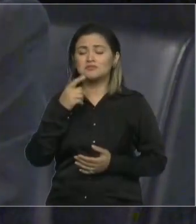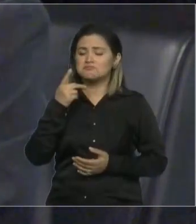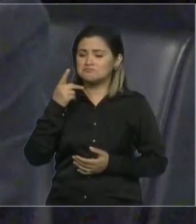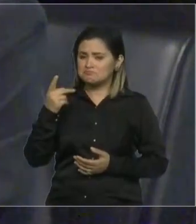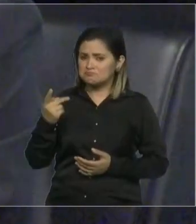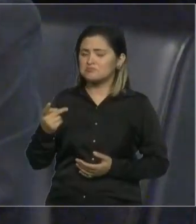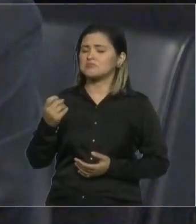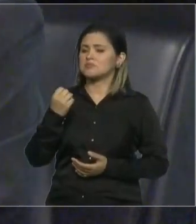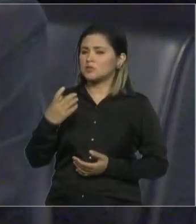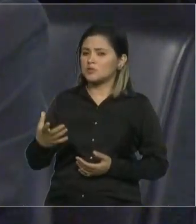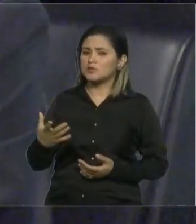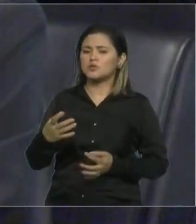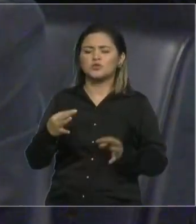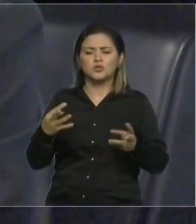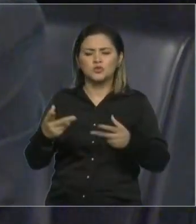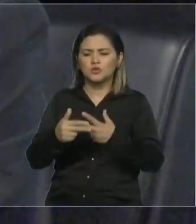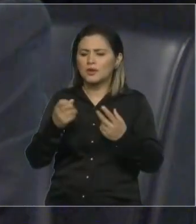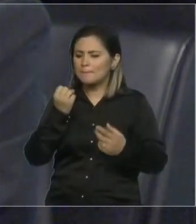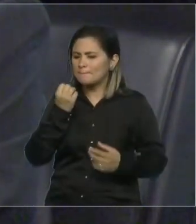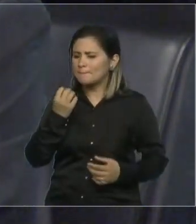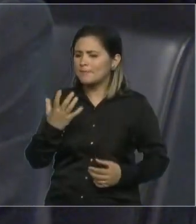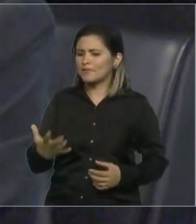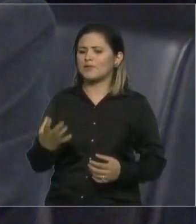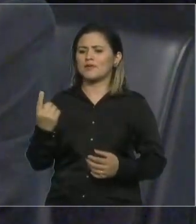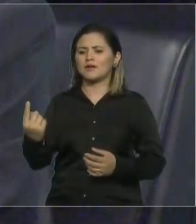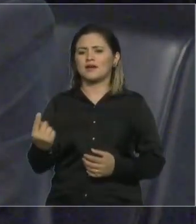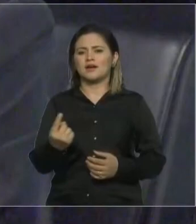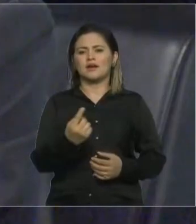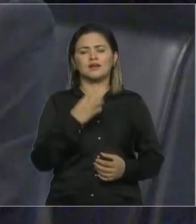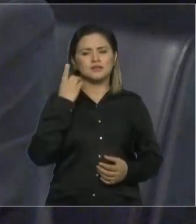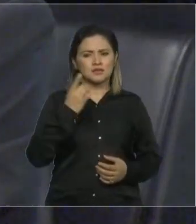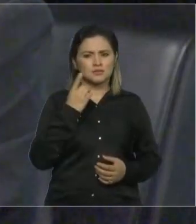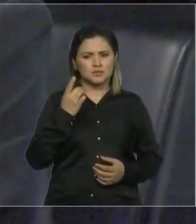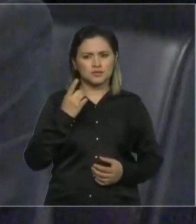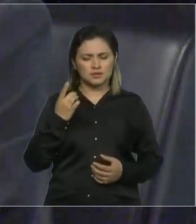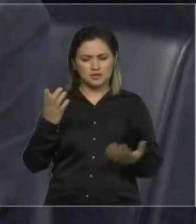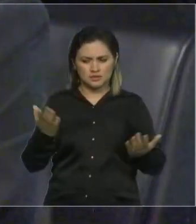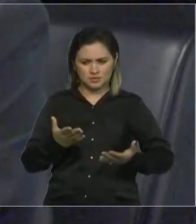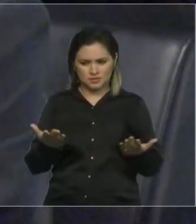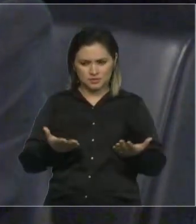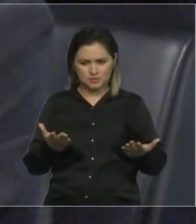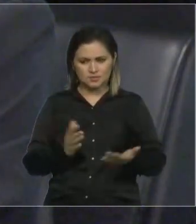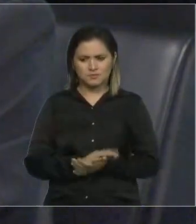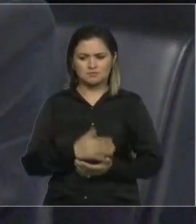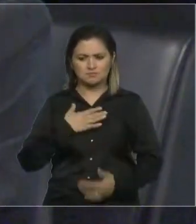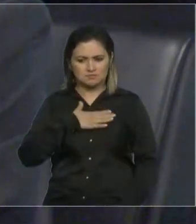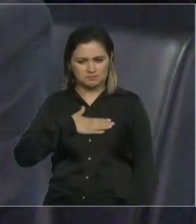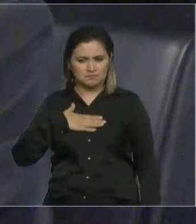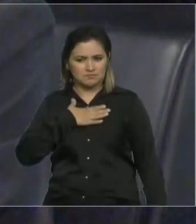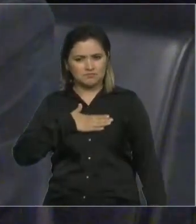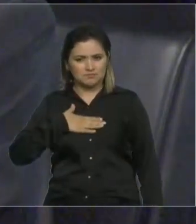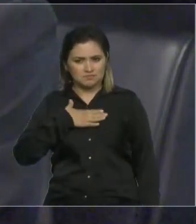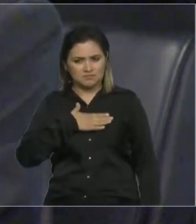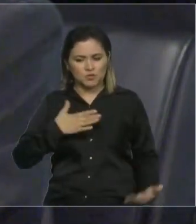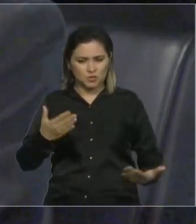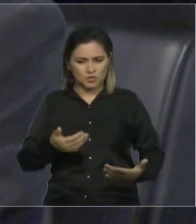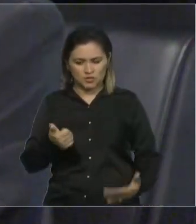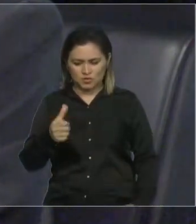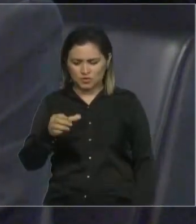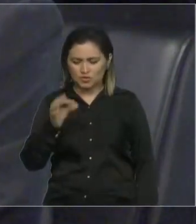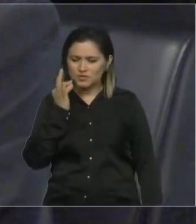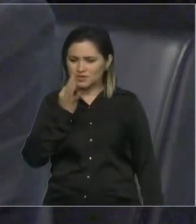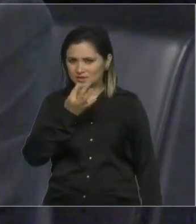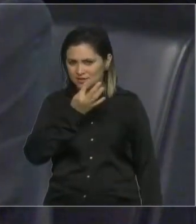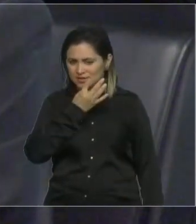está emanando hoje de cada palavra de cada deputado aqui nessa casa. Então, eu fico até feliz por um dia 19 de setembro desse, a gente estar